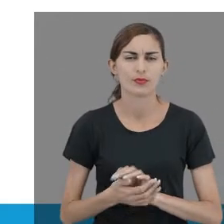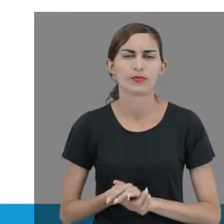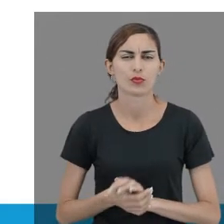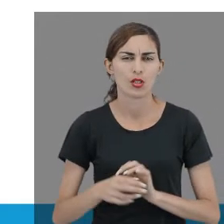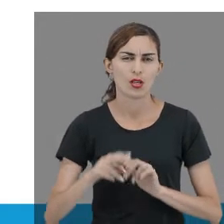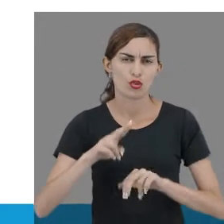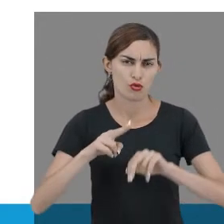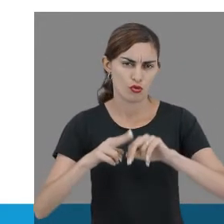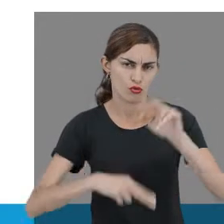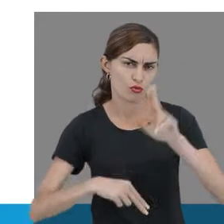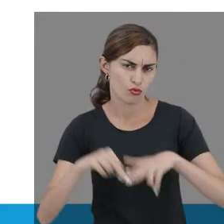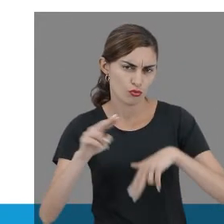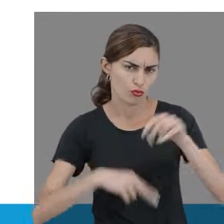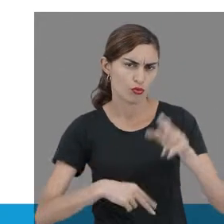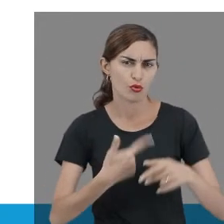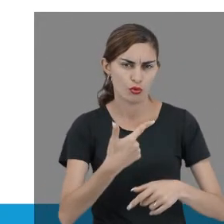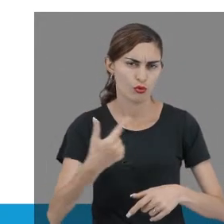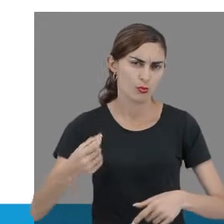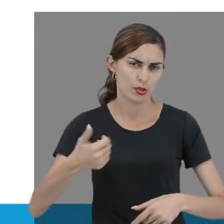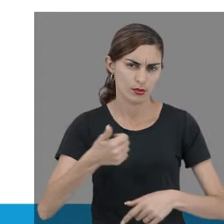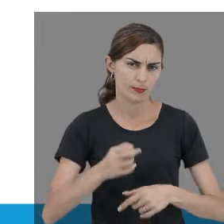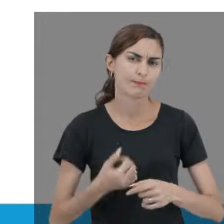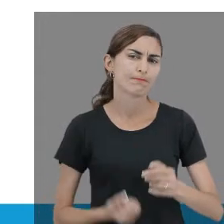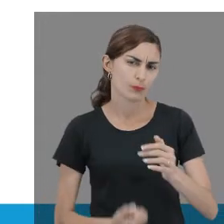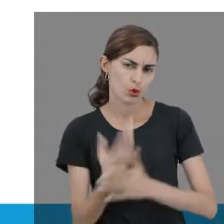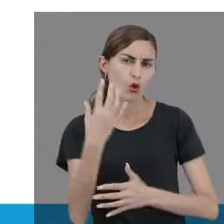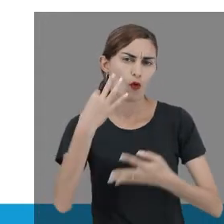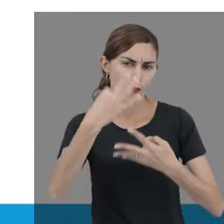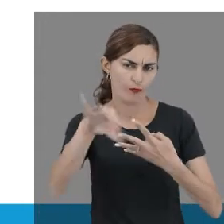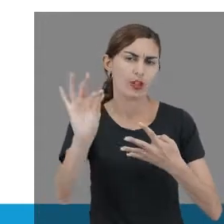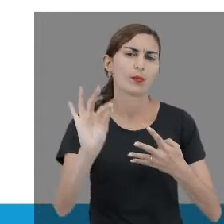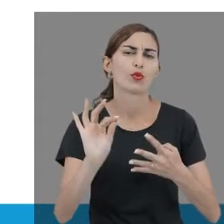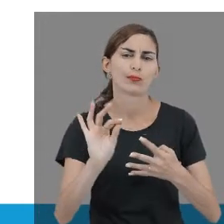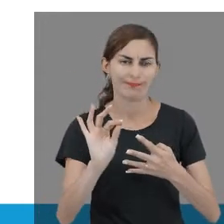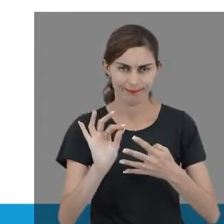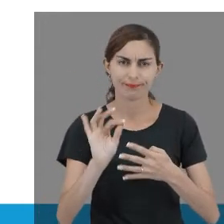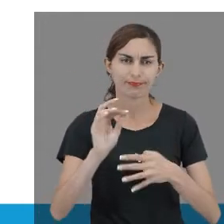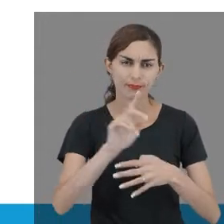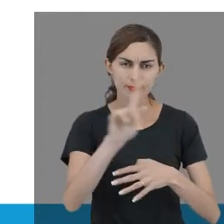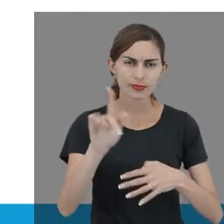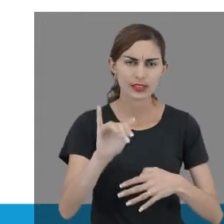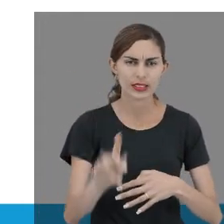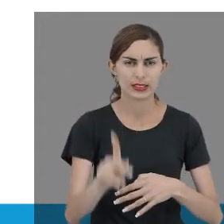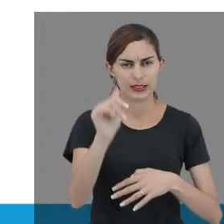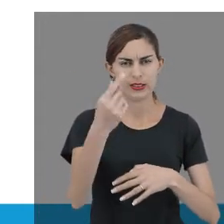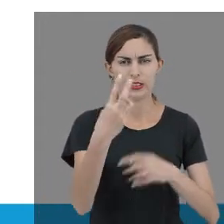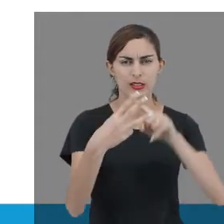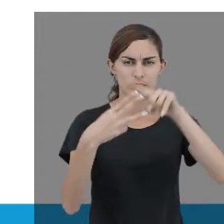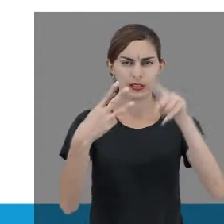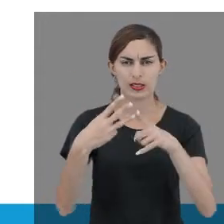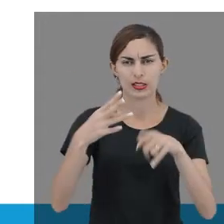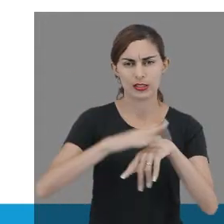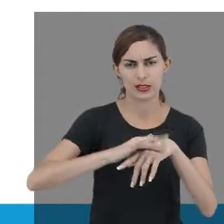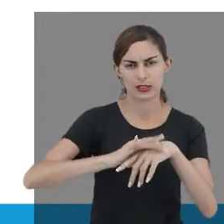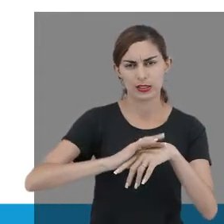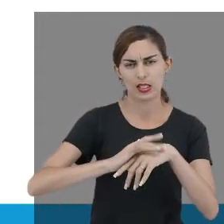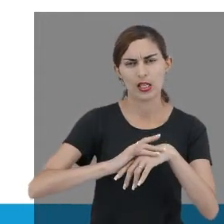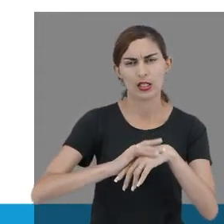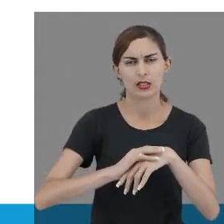Em junho foi que a gente confirmou o Zika, como já tinha dito, em 3 cidades. Então foi uma paciente